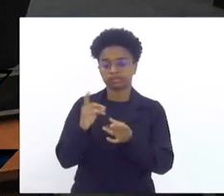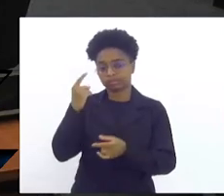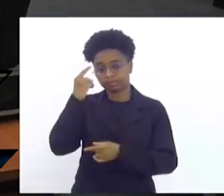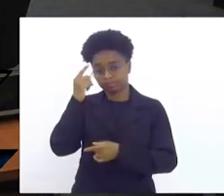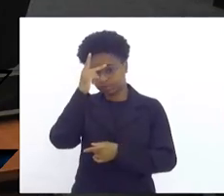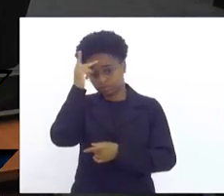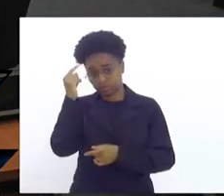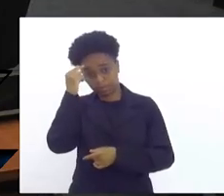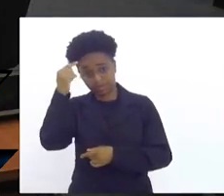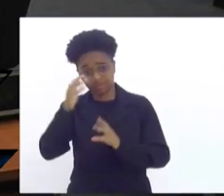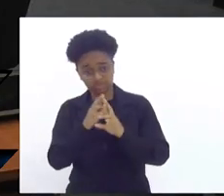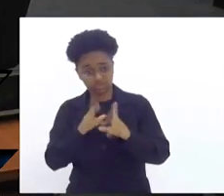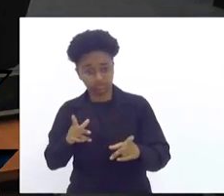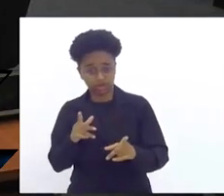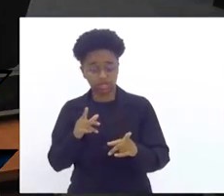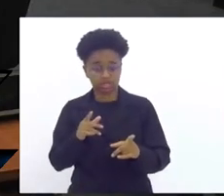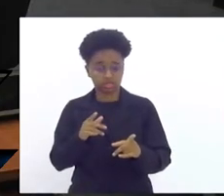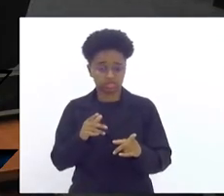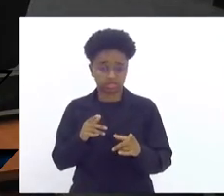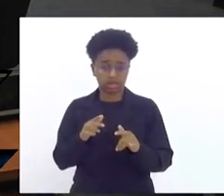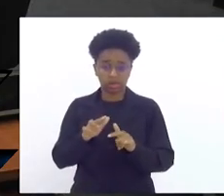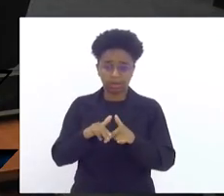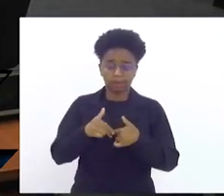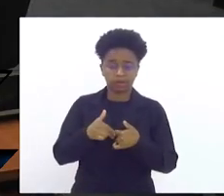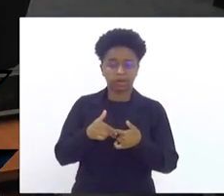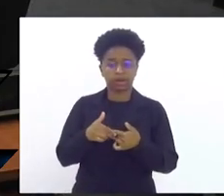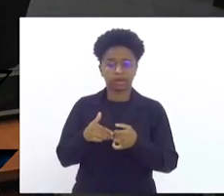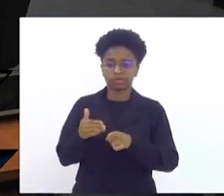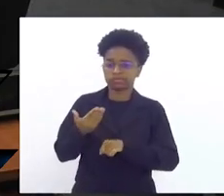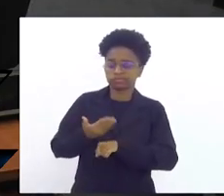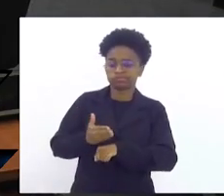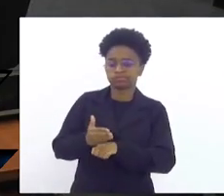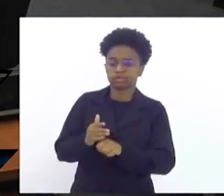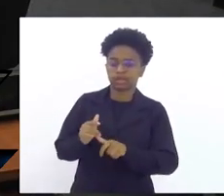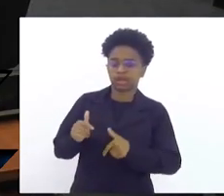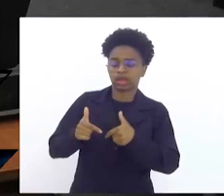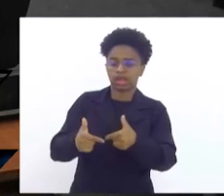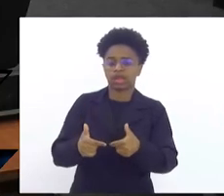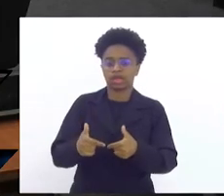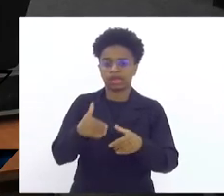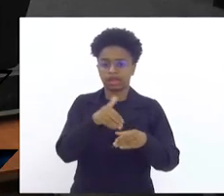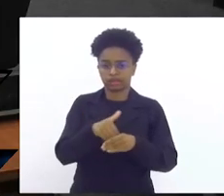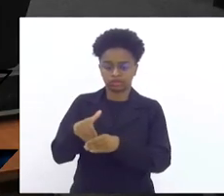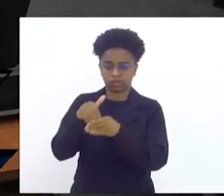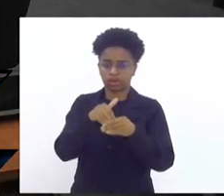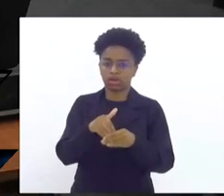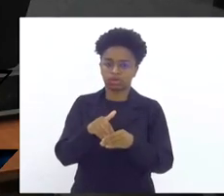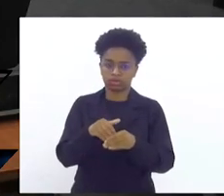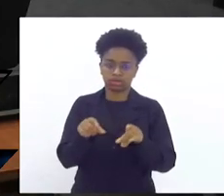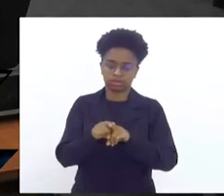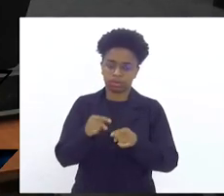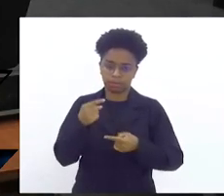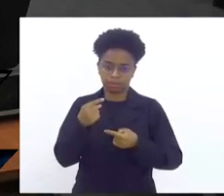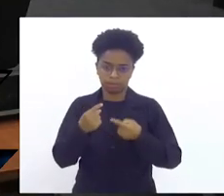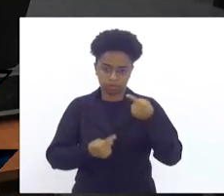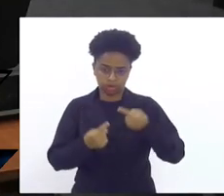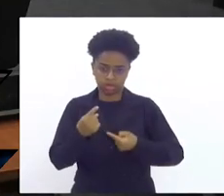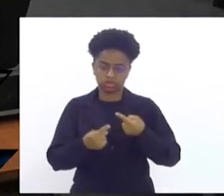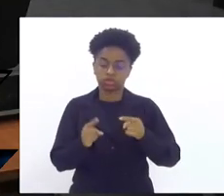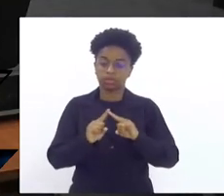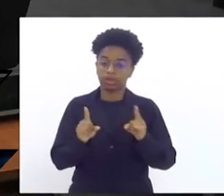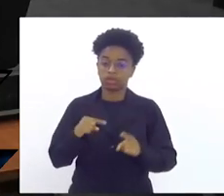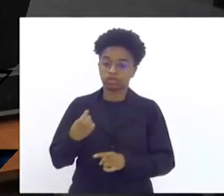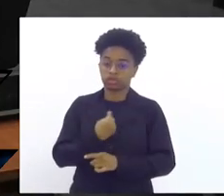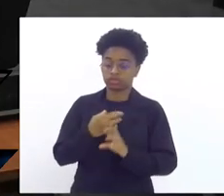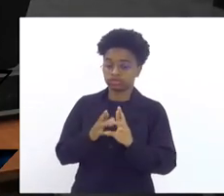pensam diferente a luz do pragmatismo eleitoral e político vulgar se a gente assim Pode dizer a nossa